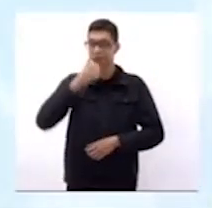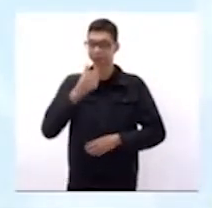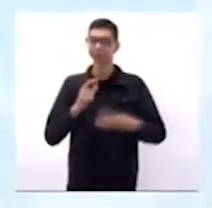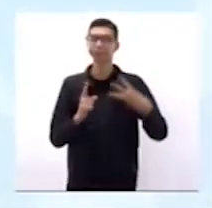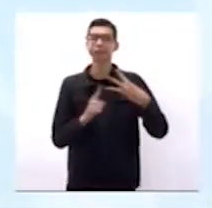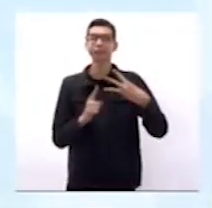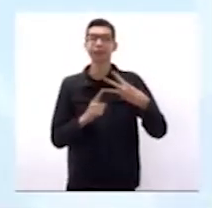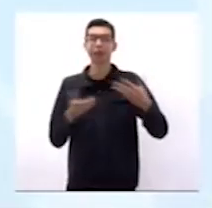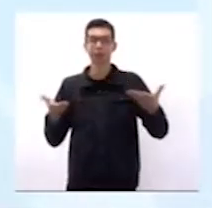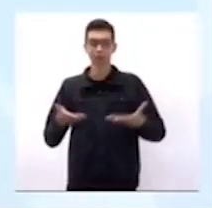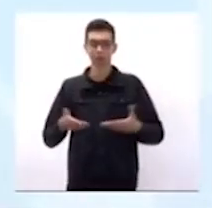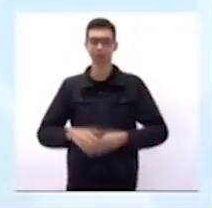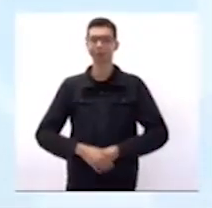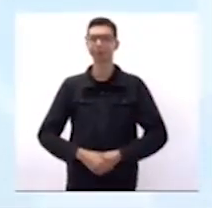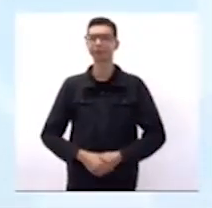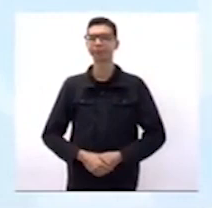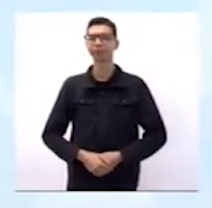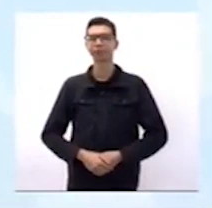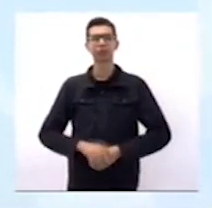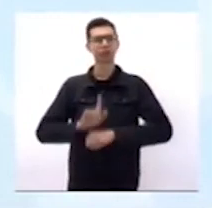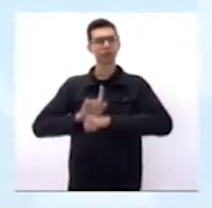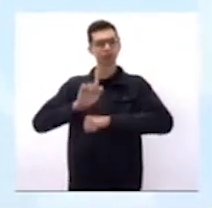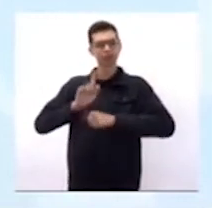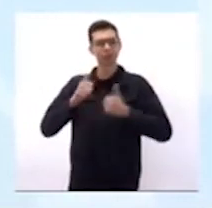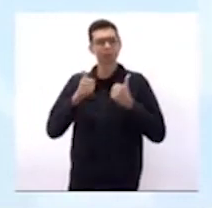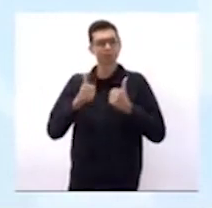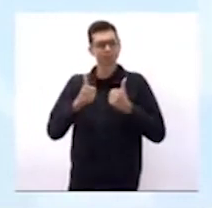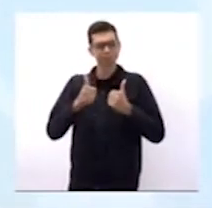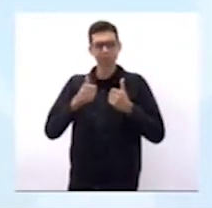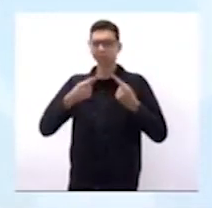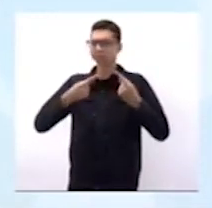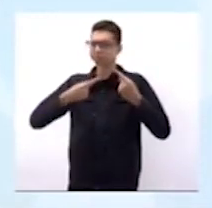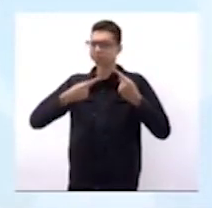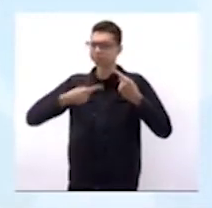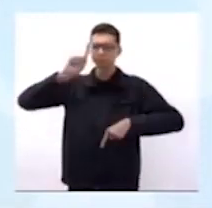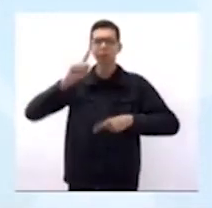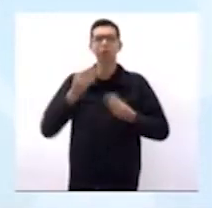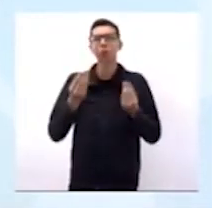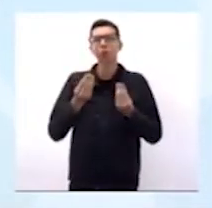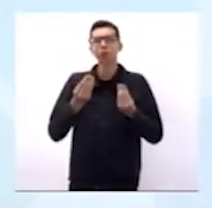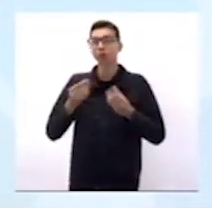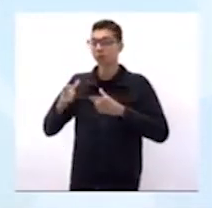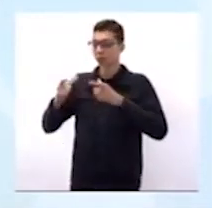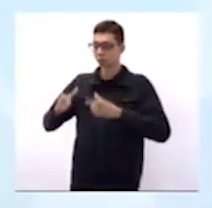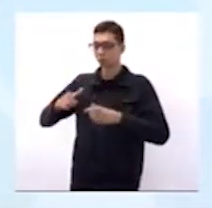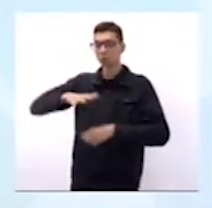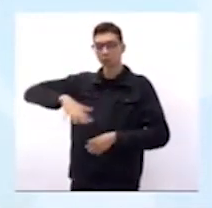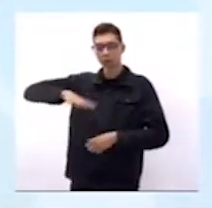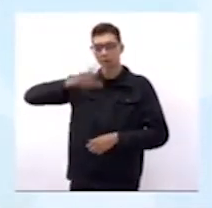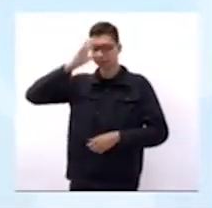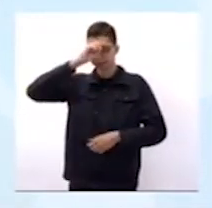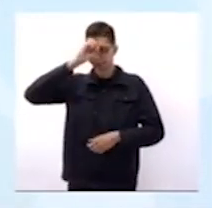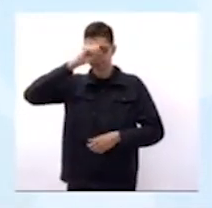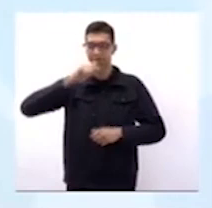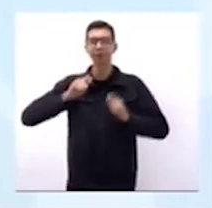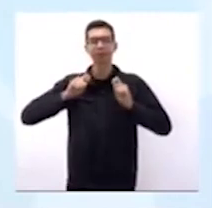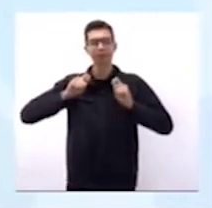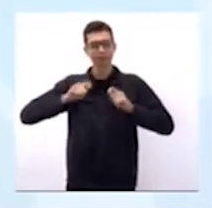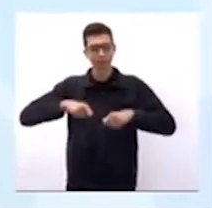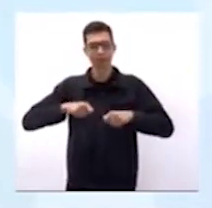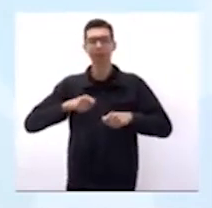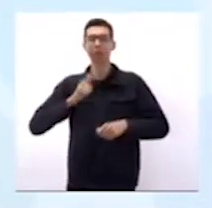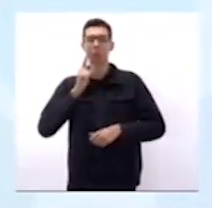terceira afirmativa. Uma gestão bem-sucedida dos espaços de aprendizagem estimula a autodisciplina e